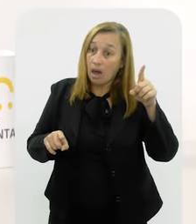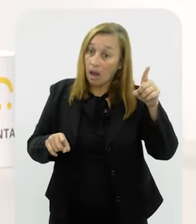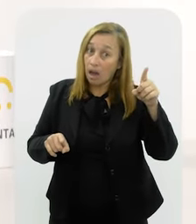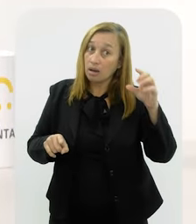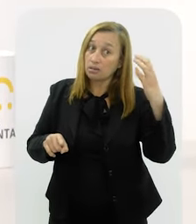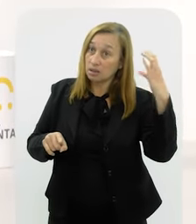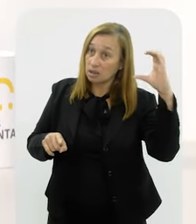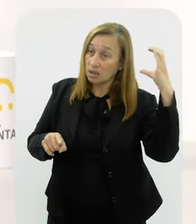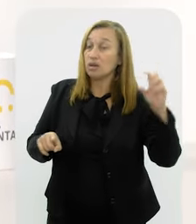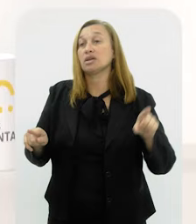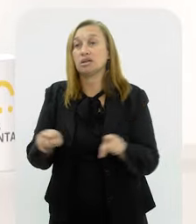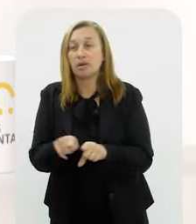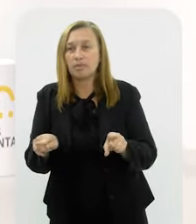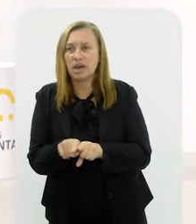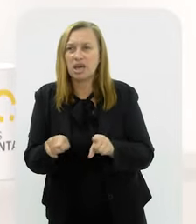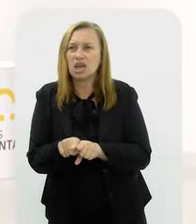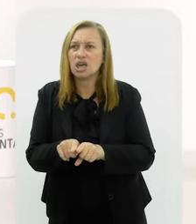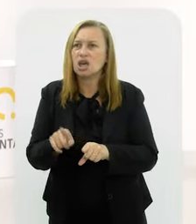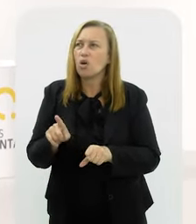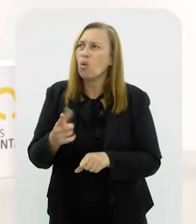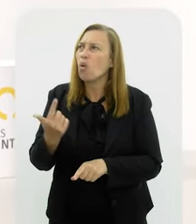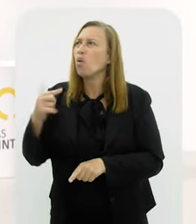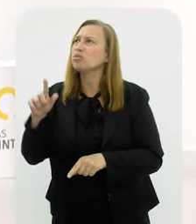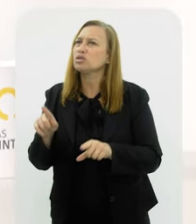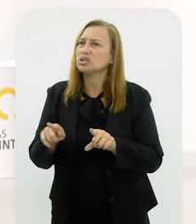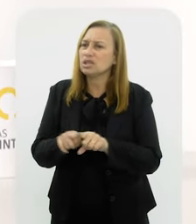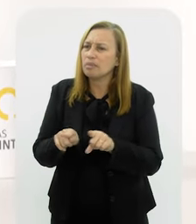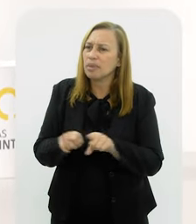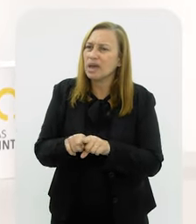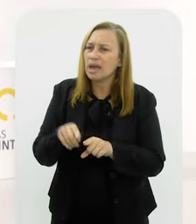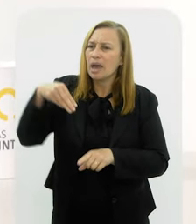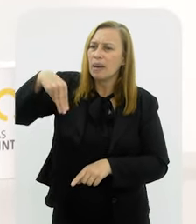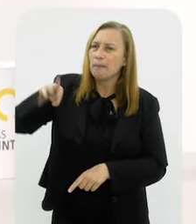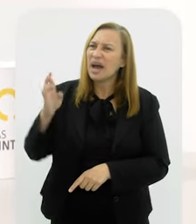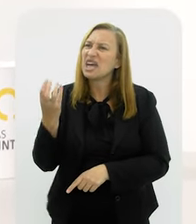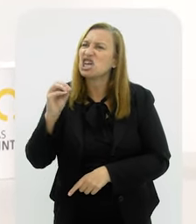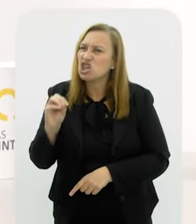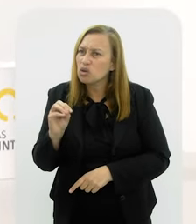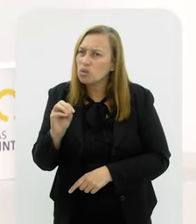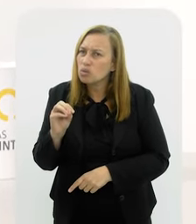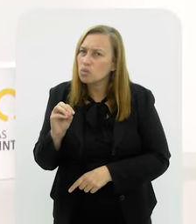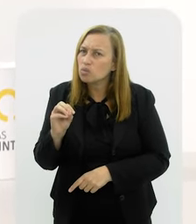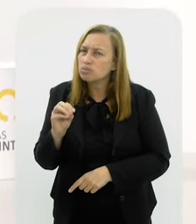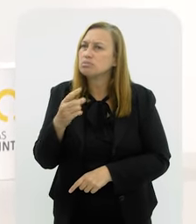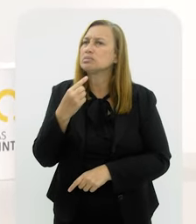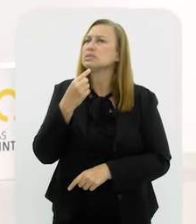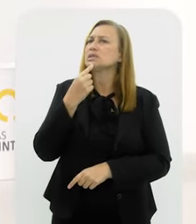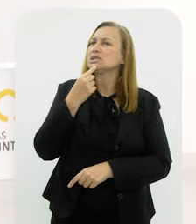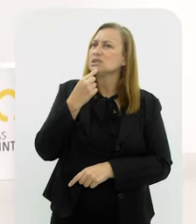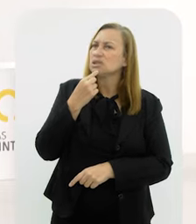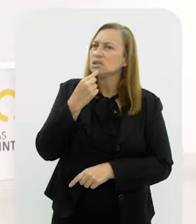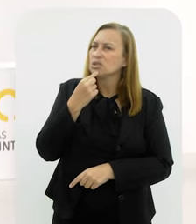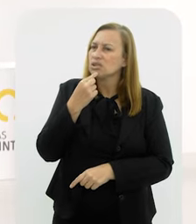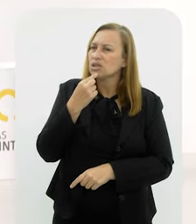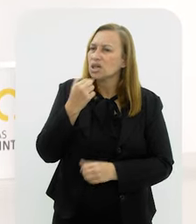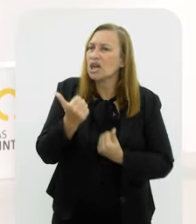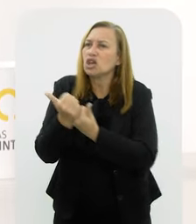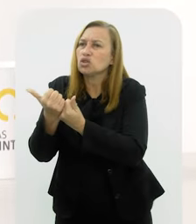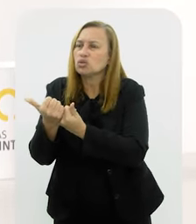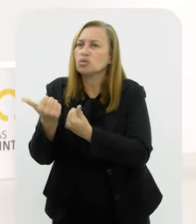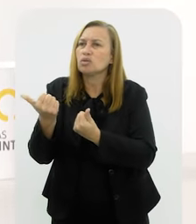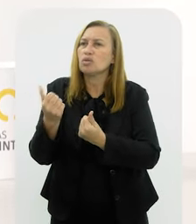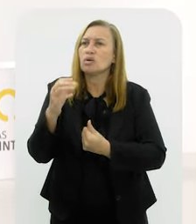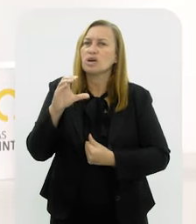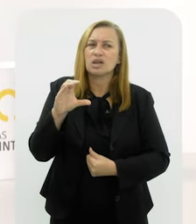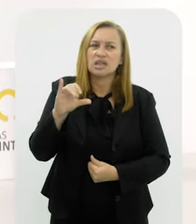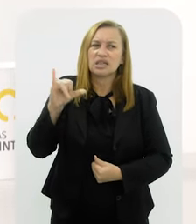E tinha mais quem? Tinha um repique. Ah, tinha o Marquinho. Marquinho que é assistente do